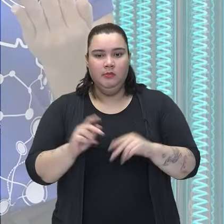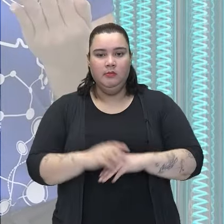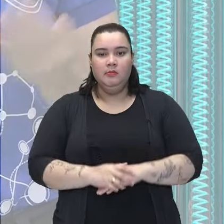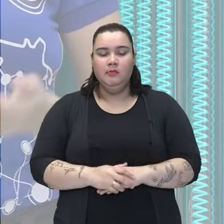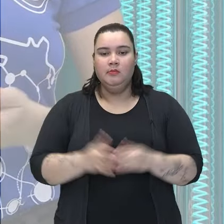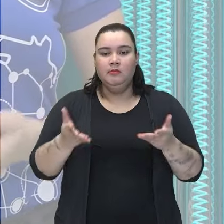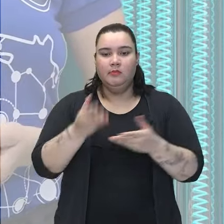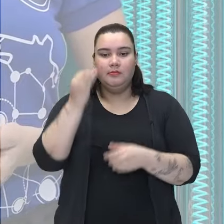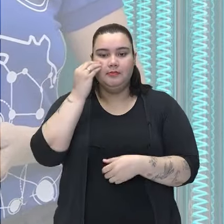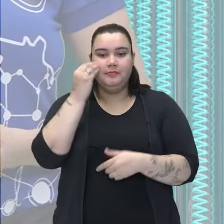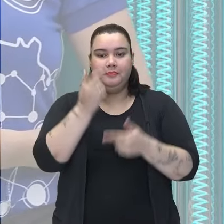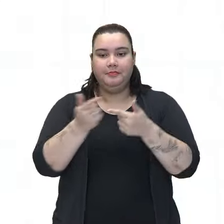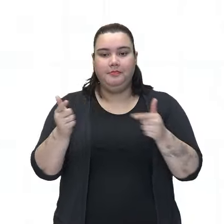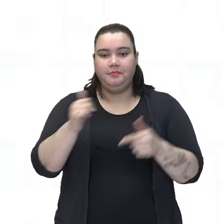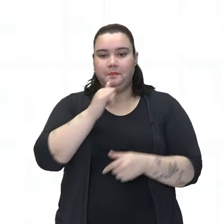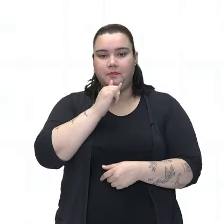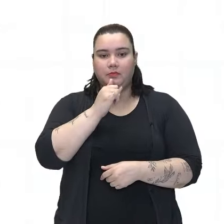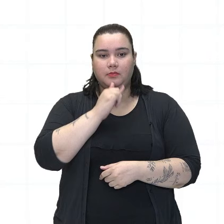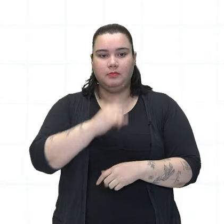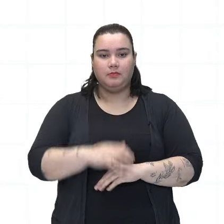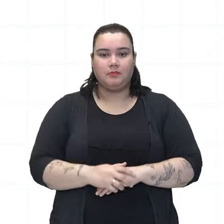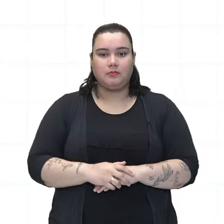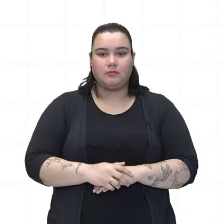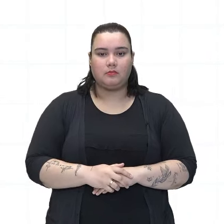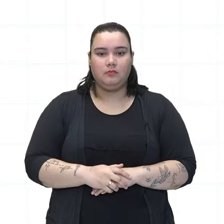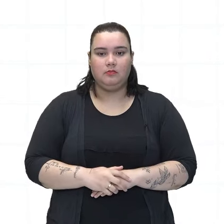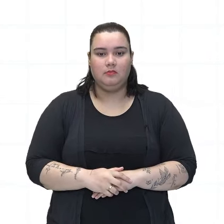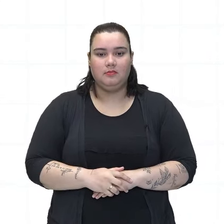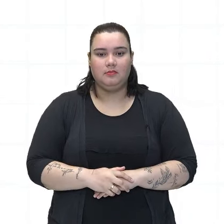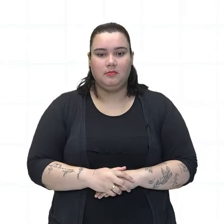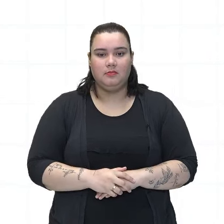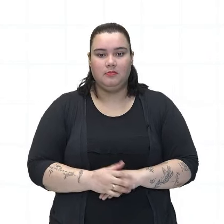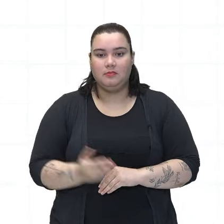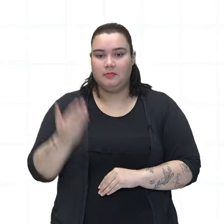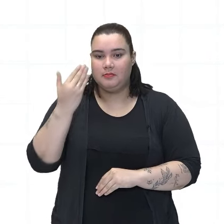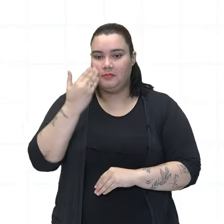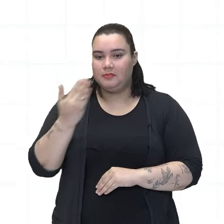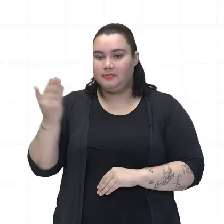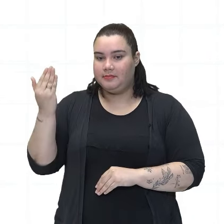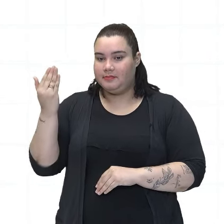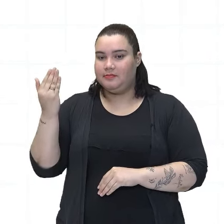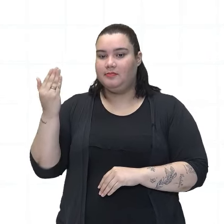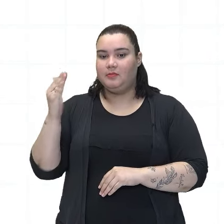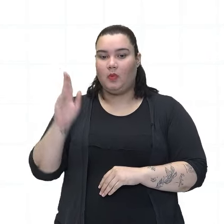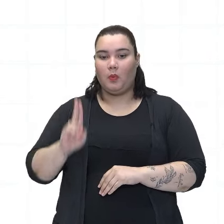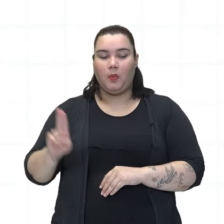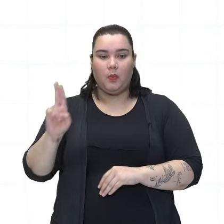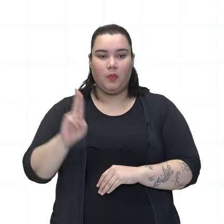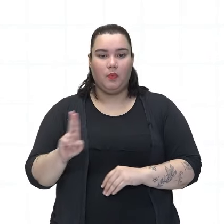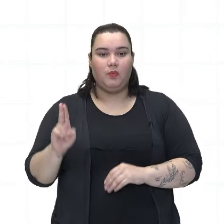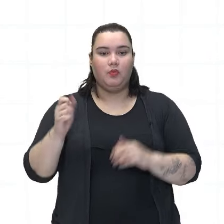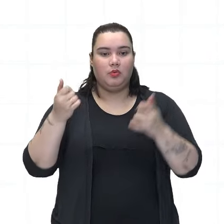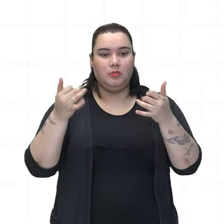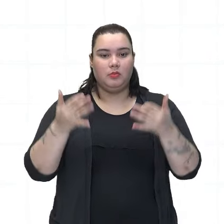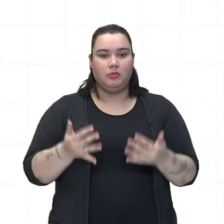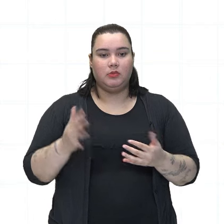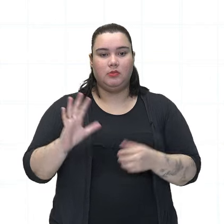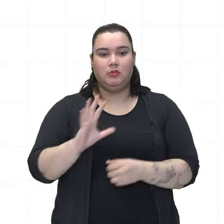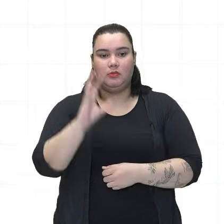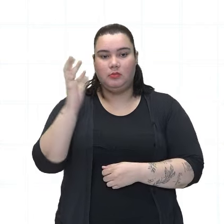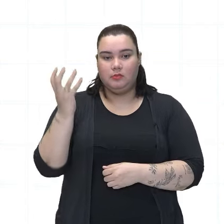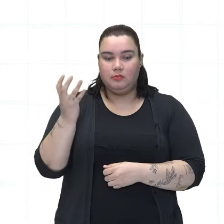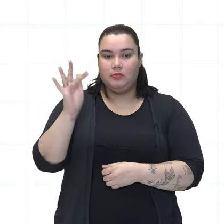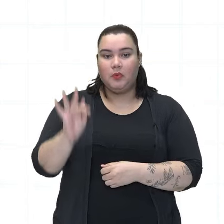Vamos ver mais exemplos. Então, futuro com going to, uso, falar de acontecimentos em um